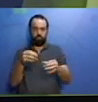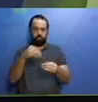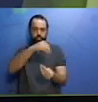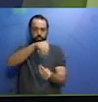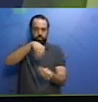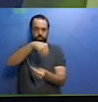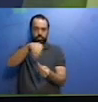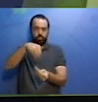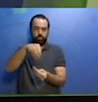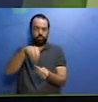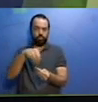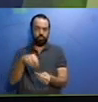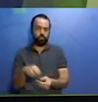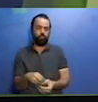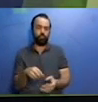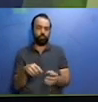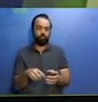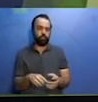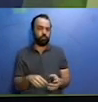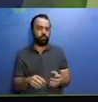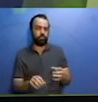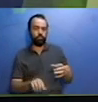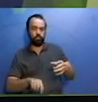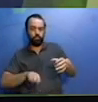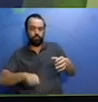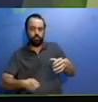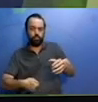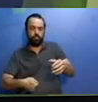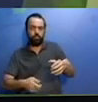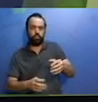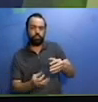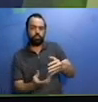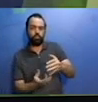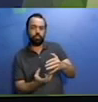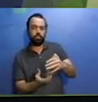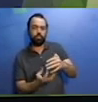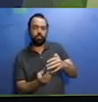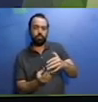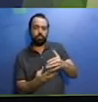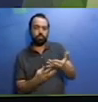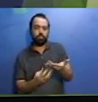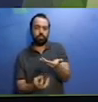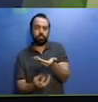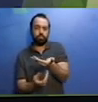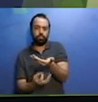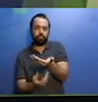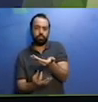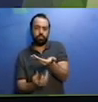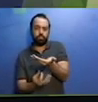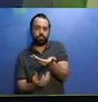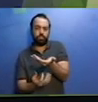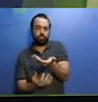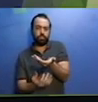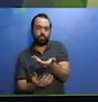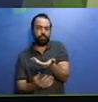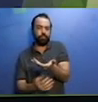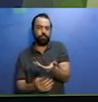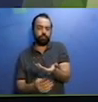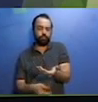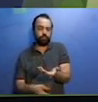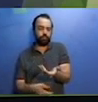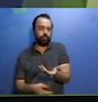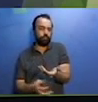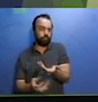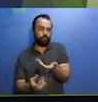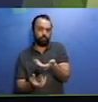ser separada. Em seguida, o bico de Bunsen, ele se liga e aquece, ou a chapa